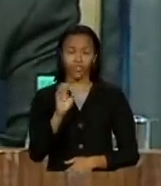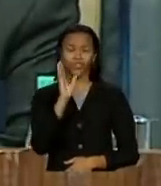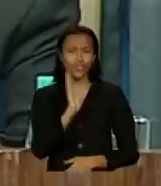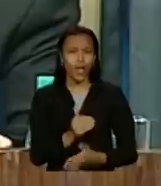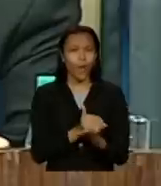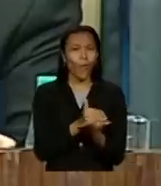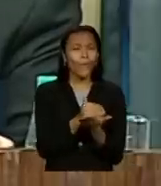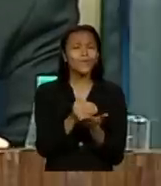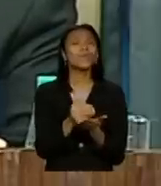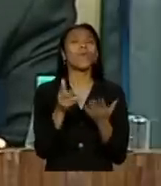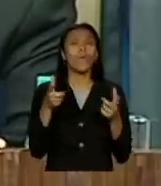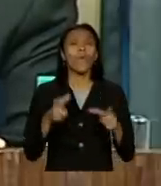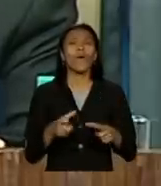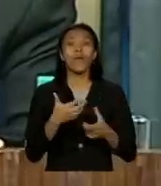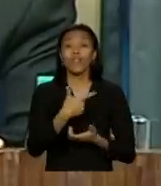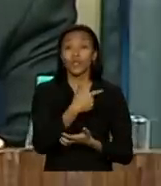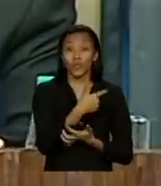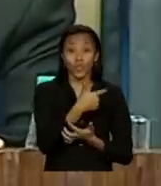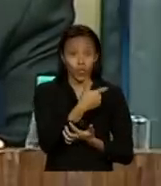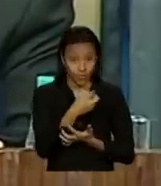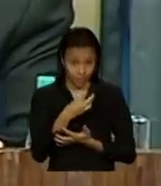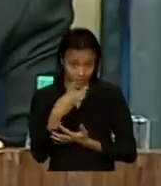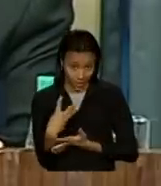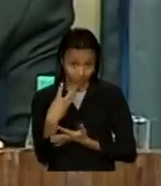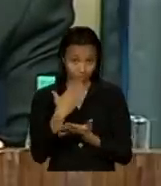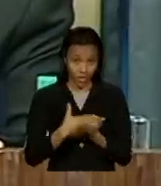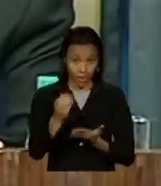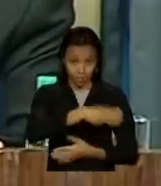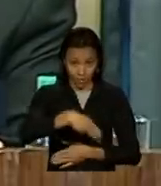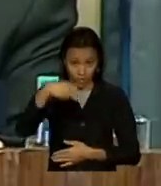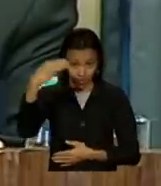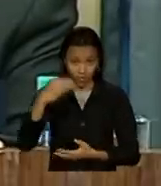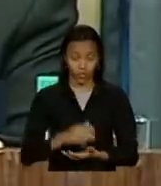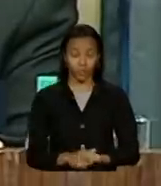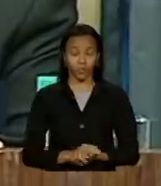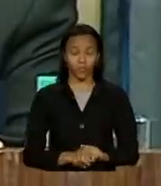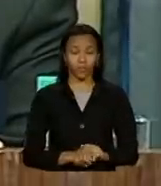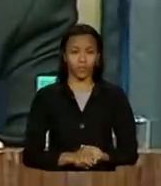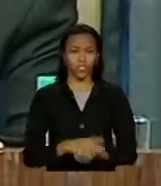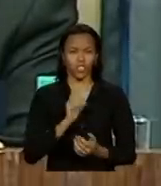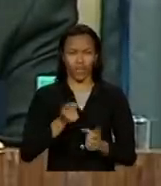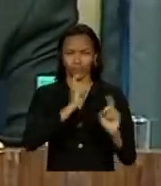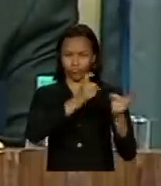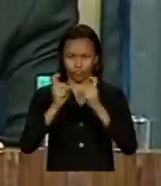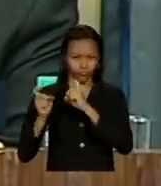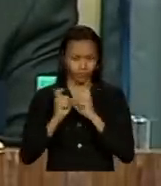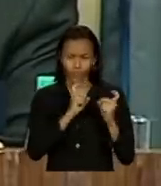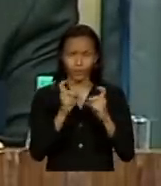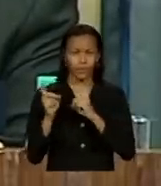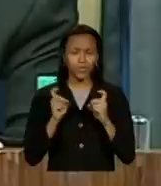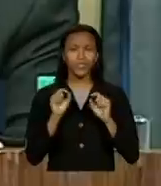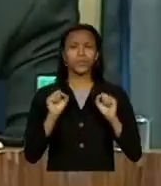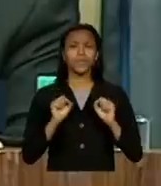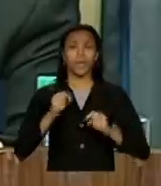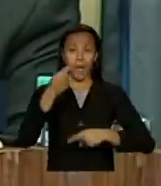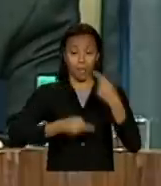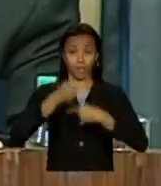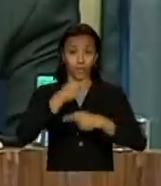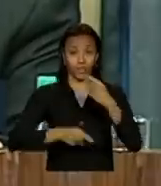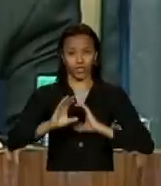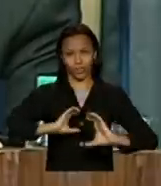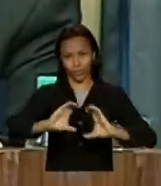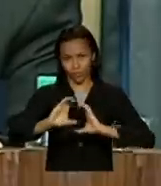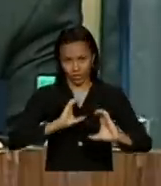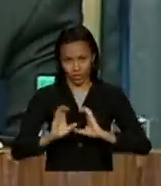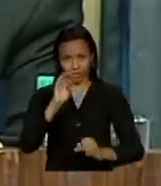iniciou em 2003 estreada pelo então ministro Luiz gqu discutindo a questão da política de comunicação